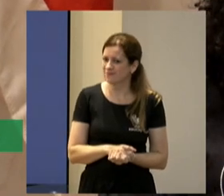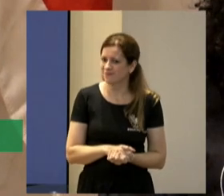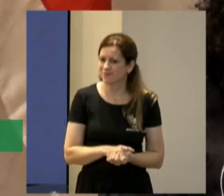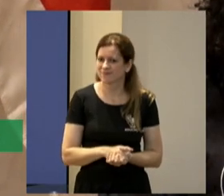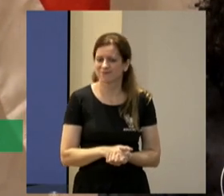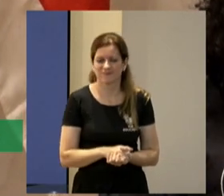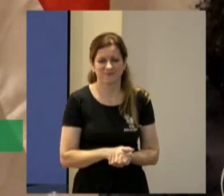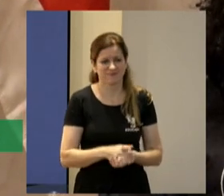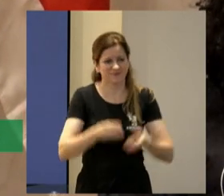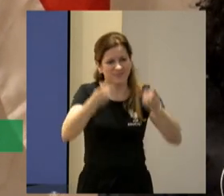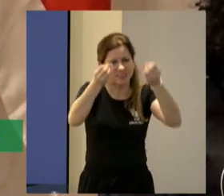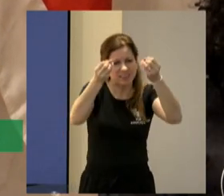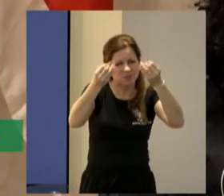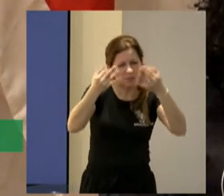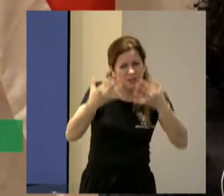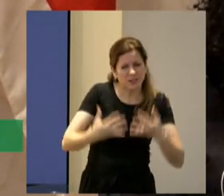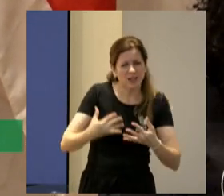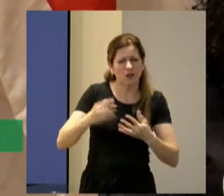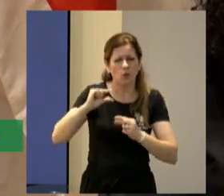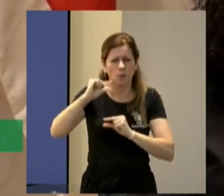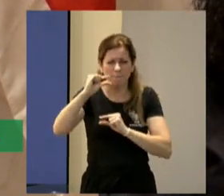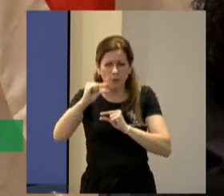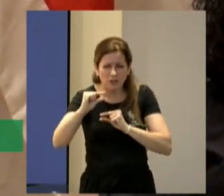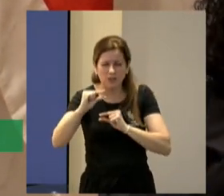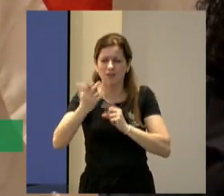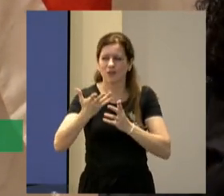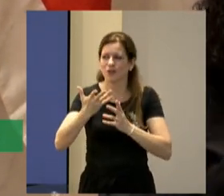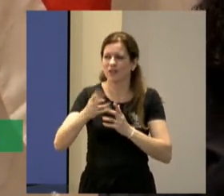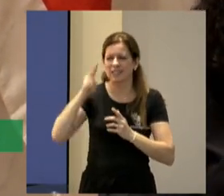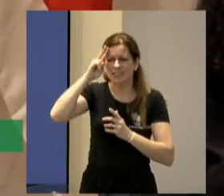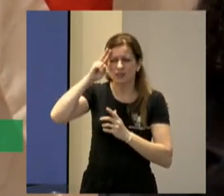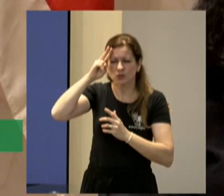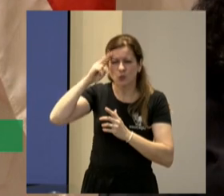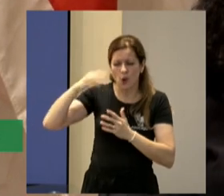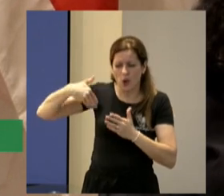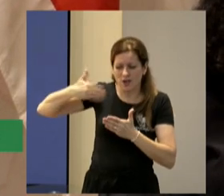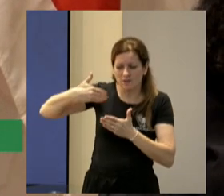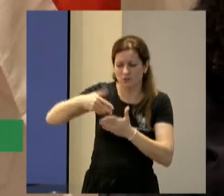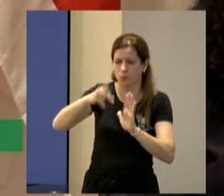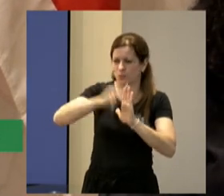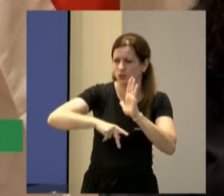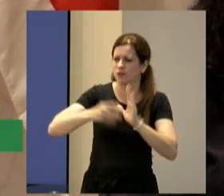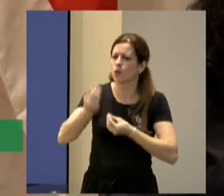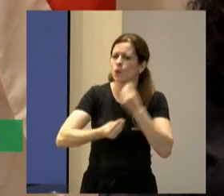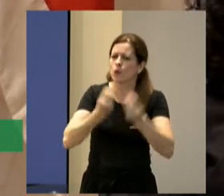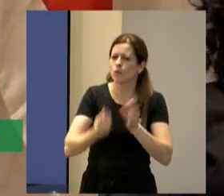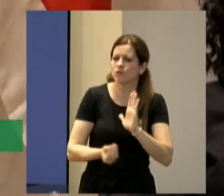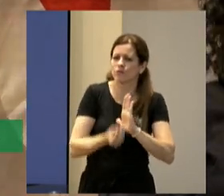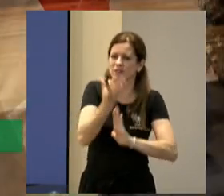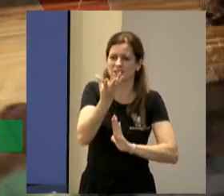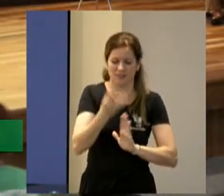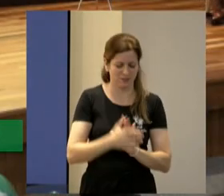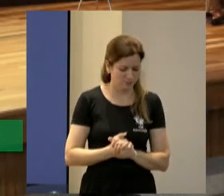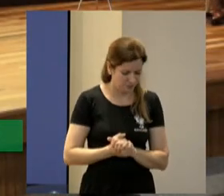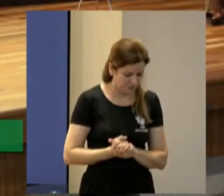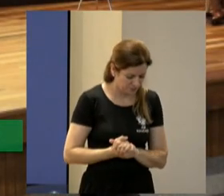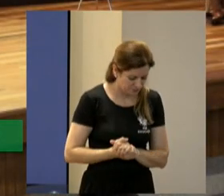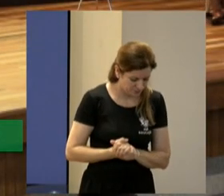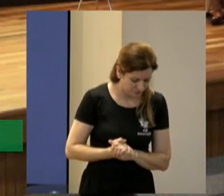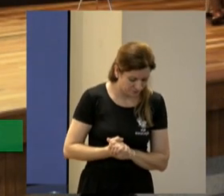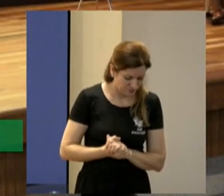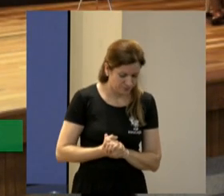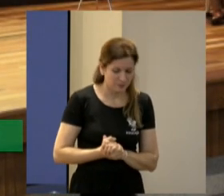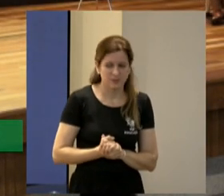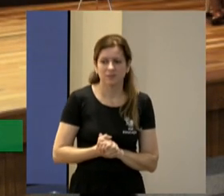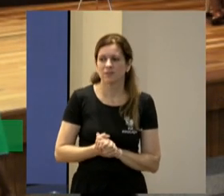falar sobre como que é contar um pouquinho da história do projeto, né? Como é que a gente construiu o projeto. O primeiro projeto é amparado pela